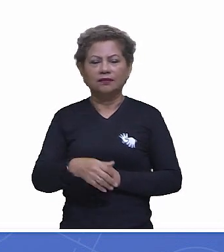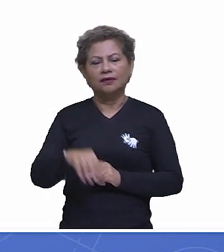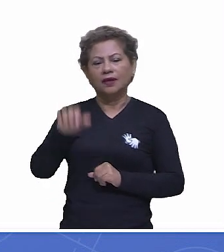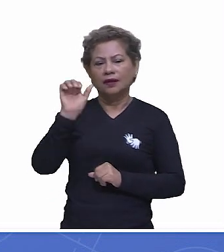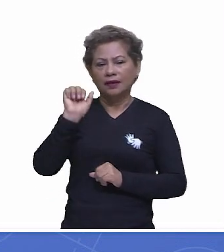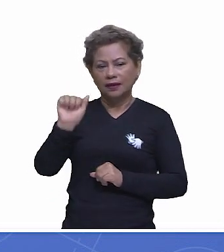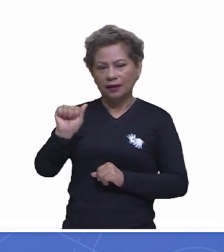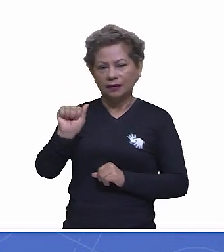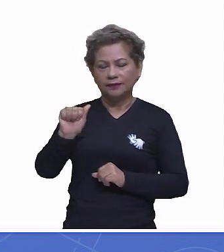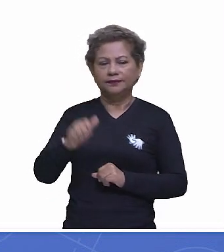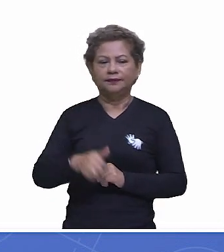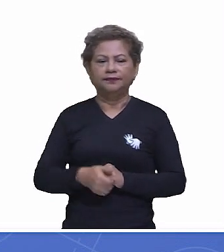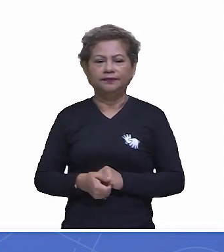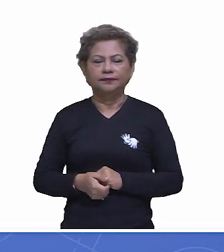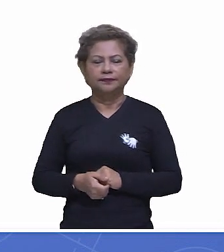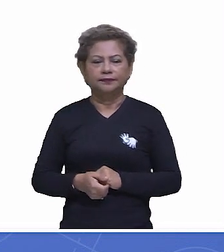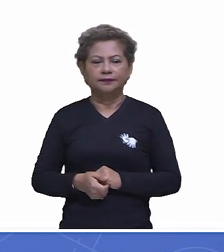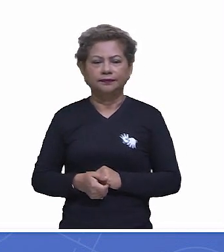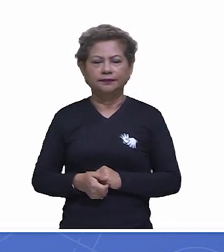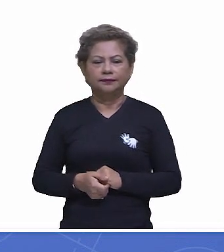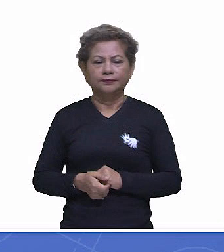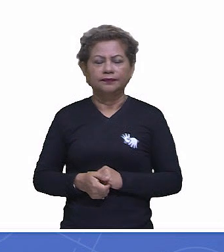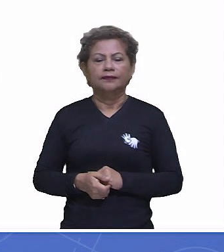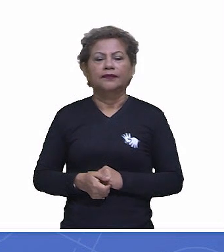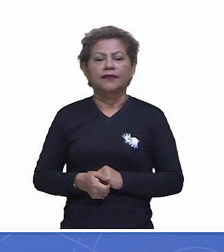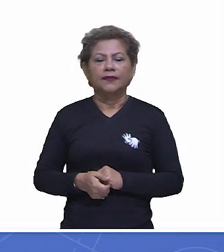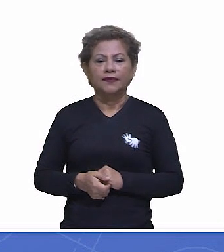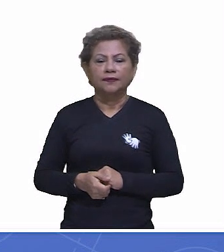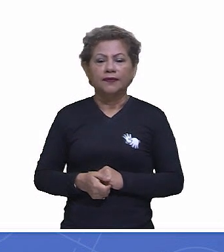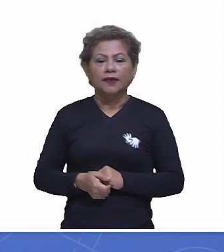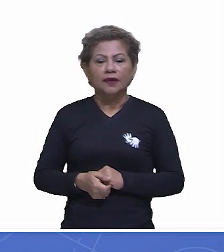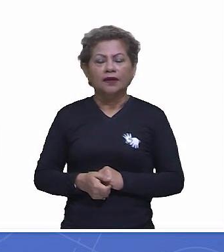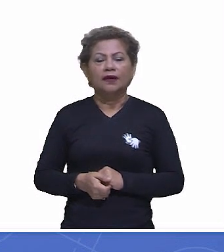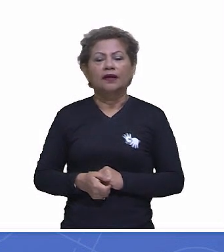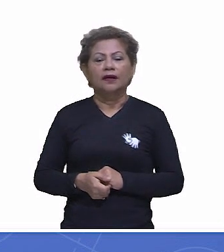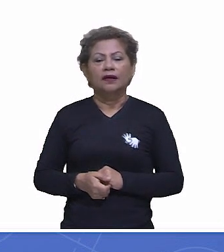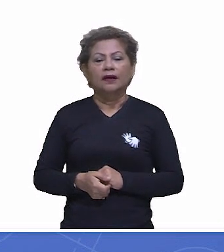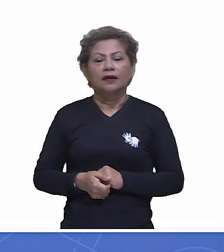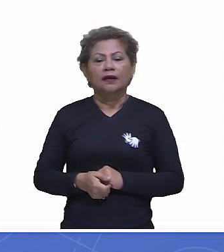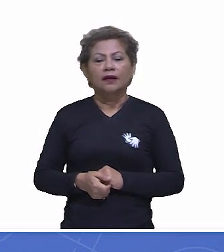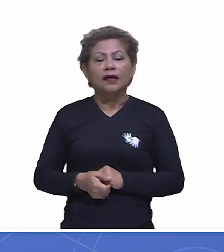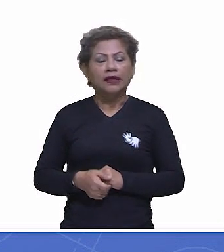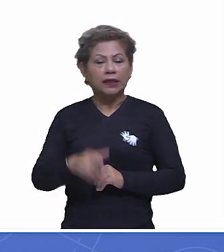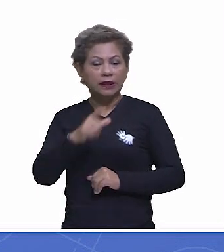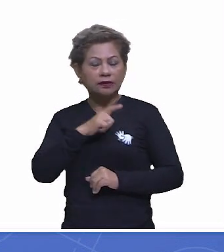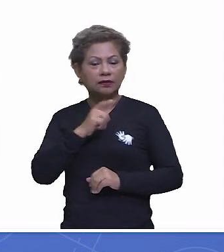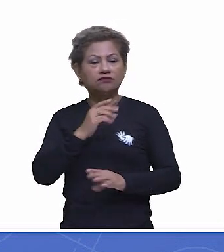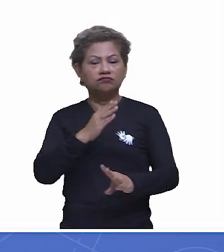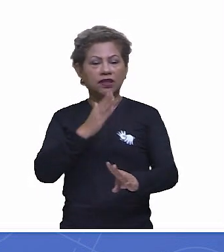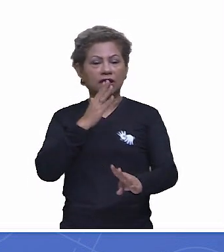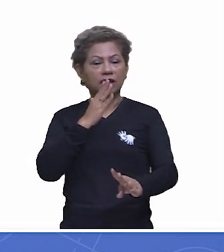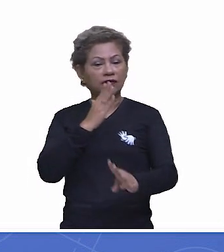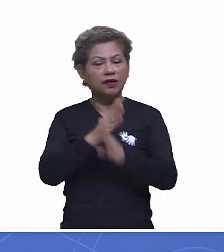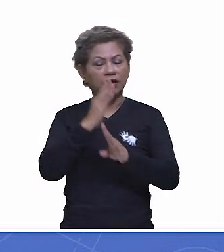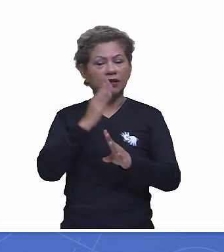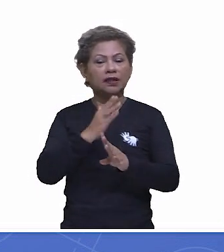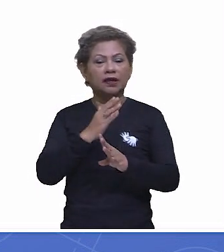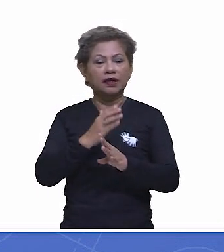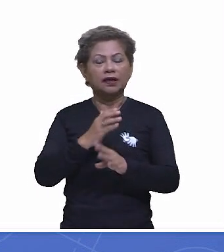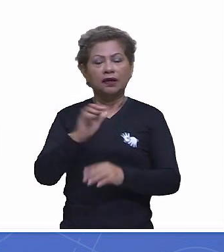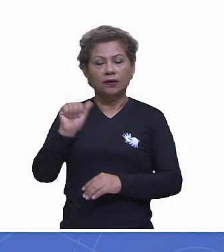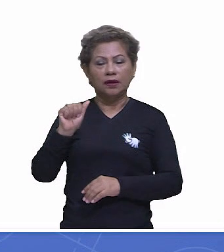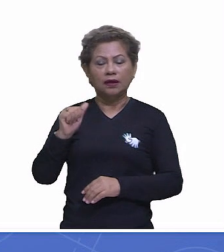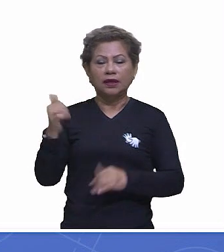A. Nós temos the epidemics that range throughout Europe, né? Primeira informação. Aí o